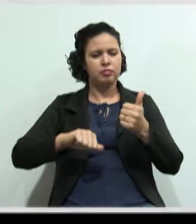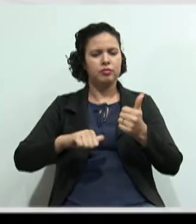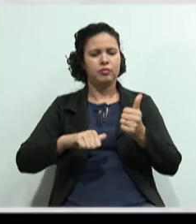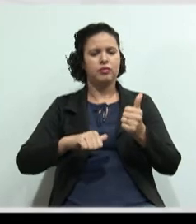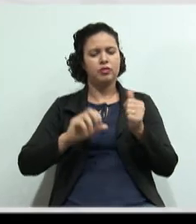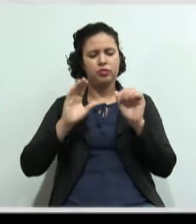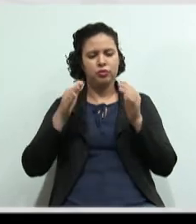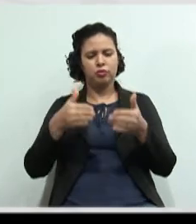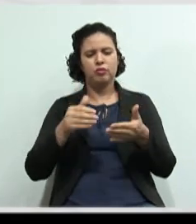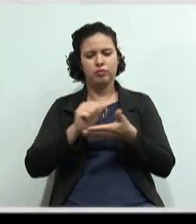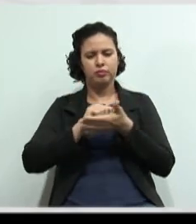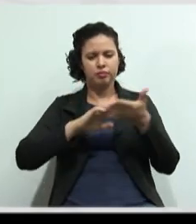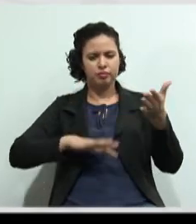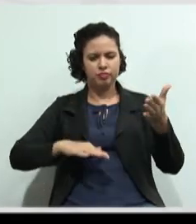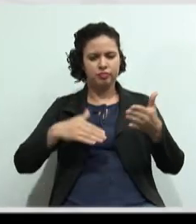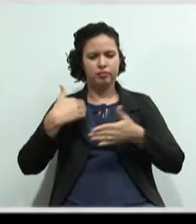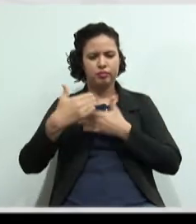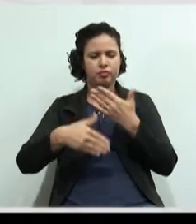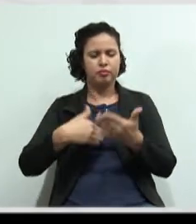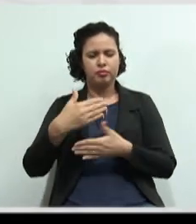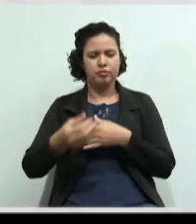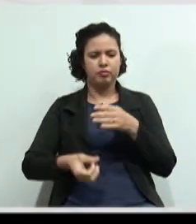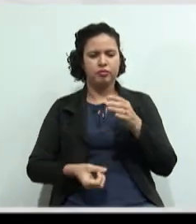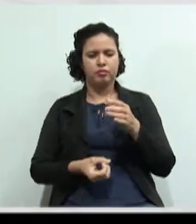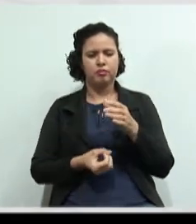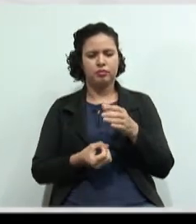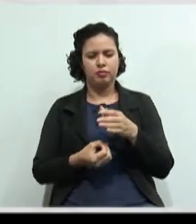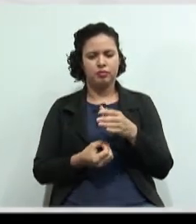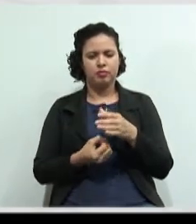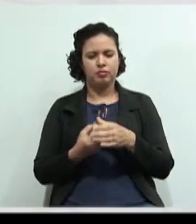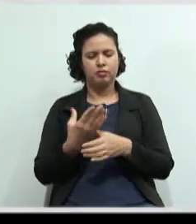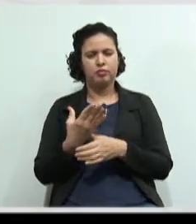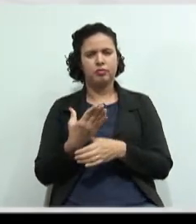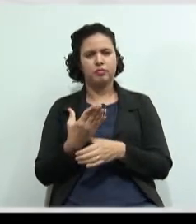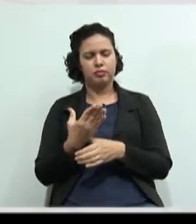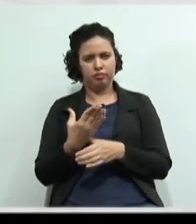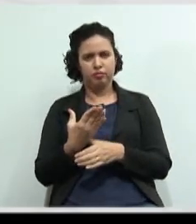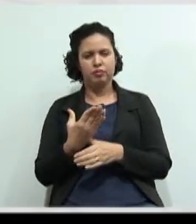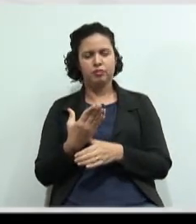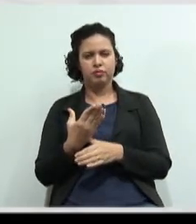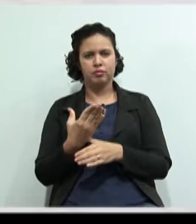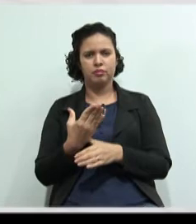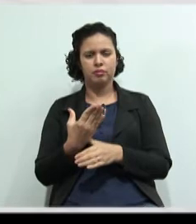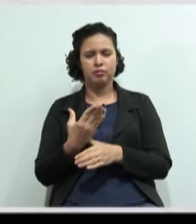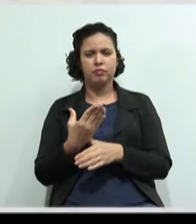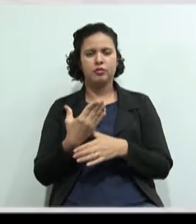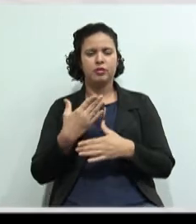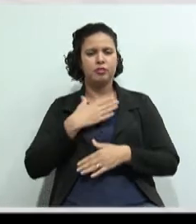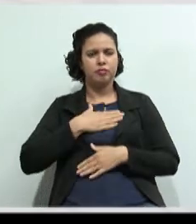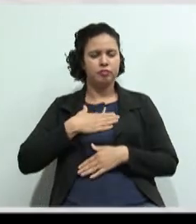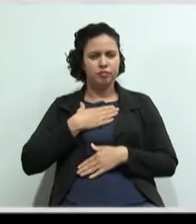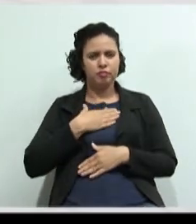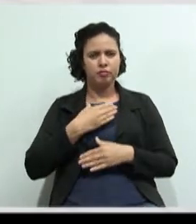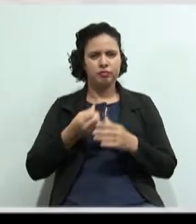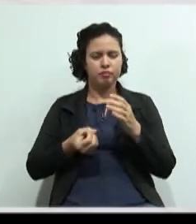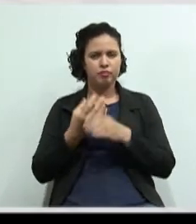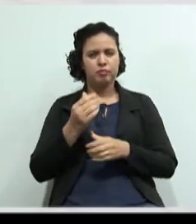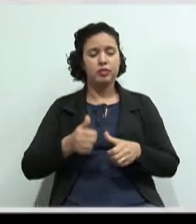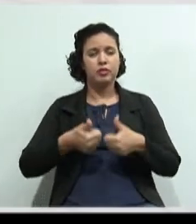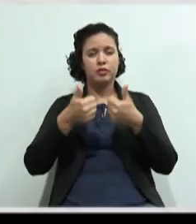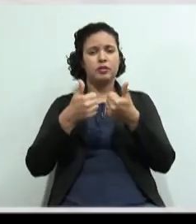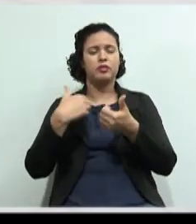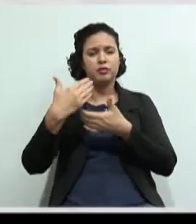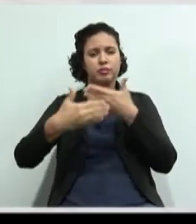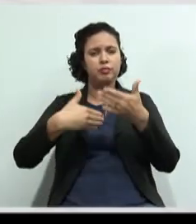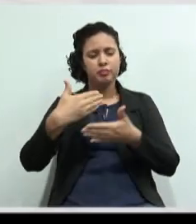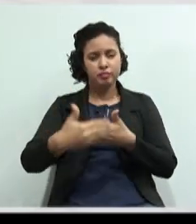tá? Com foco em desenvolver as atividades de forma mais que suficiente, tá? Criar meios para melhorar o